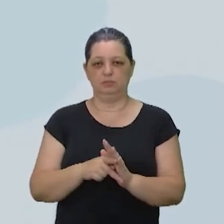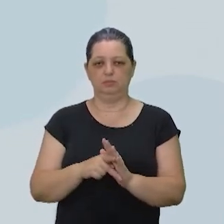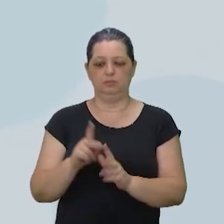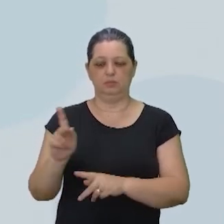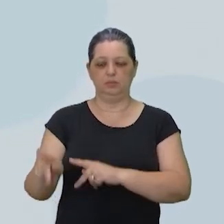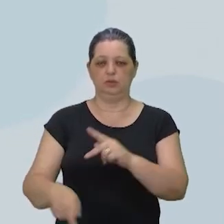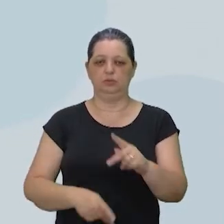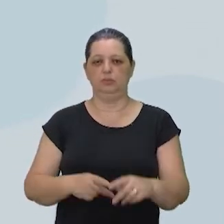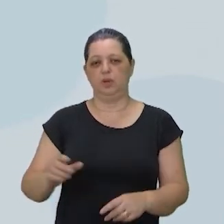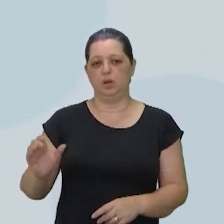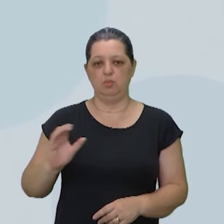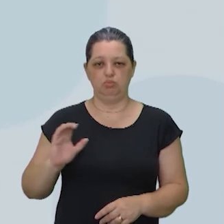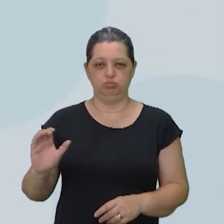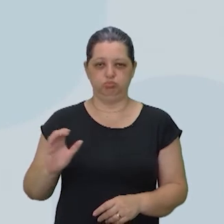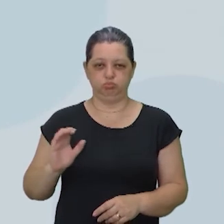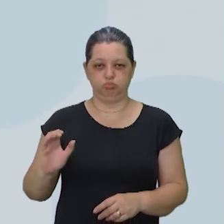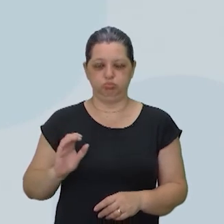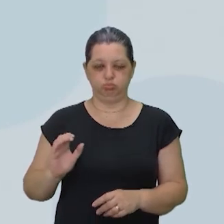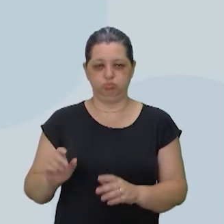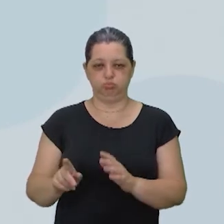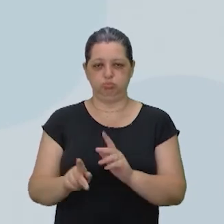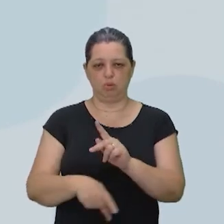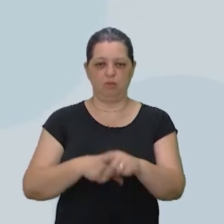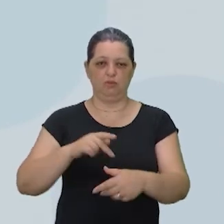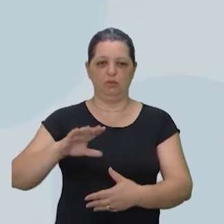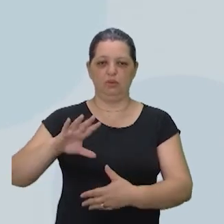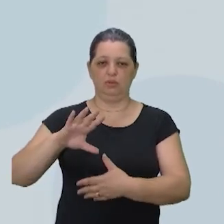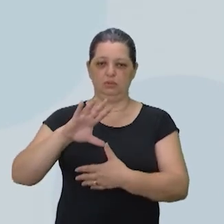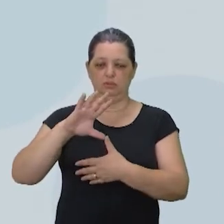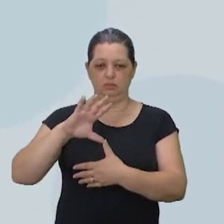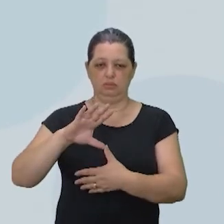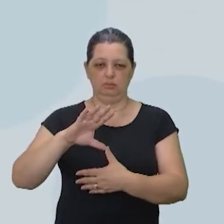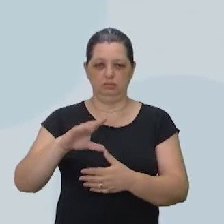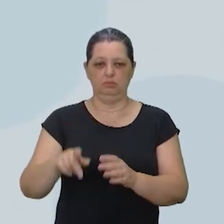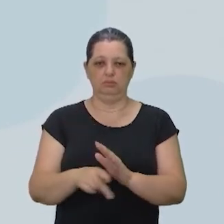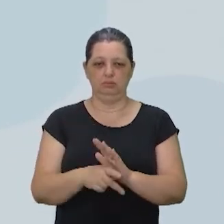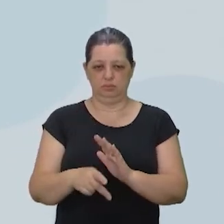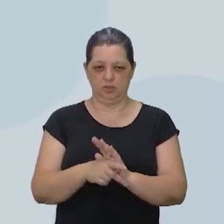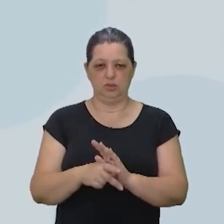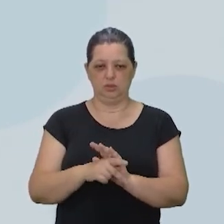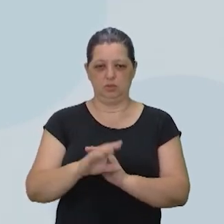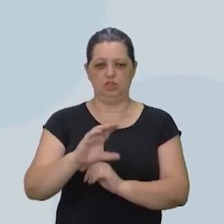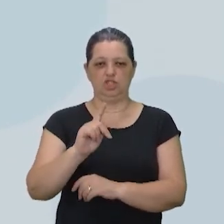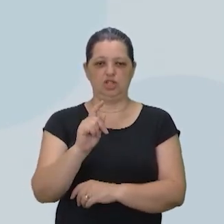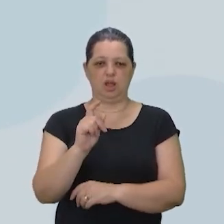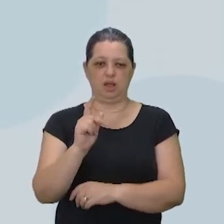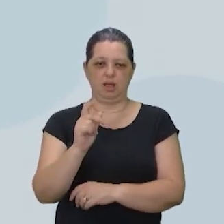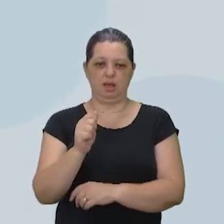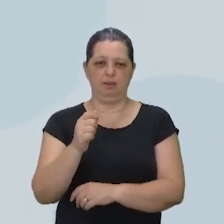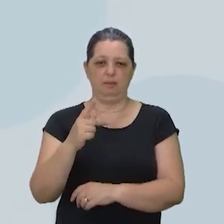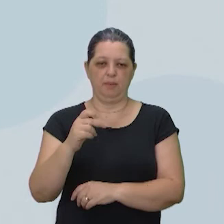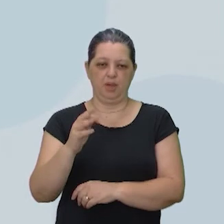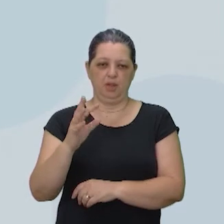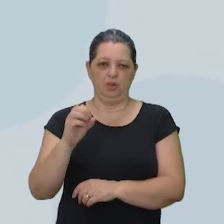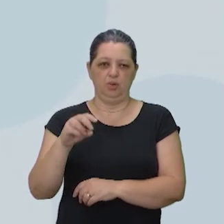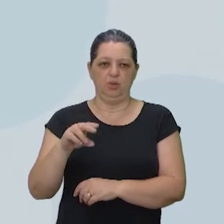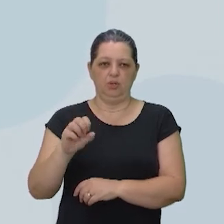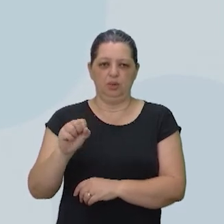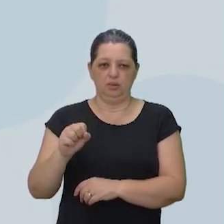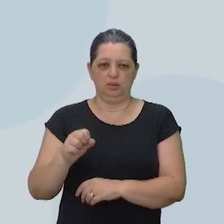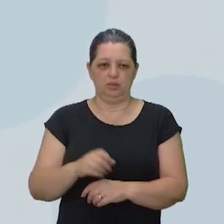espanhola puro sangue europeia, que é o nome dos chapetones, né? Os chapetones. Vamos trocar o LED